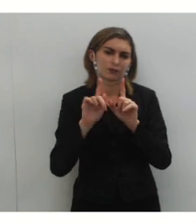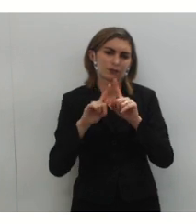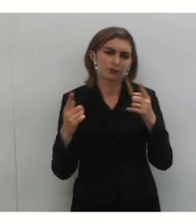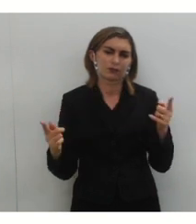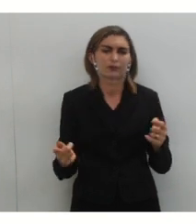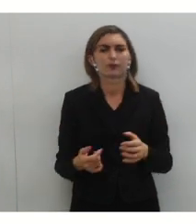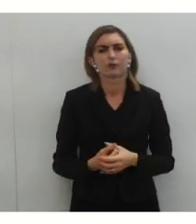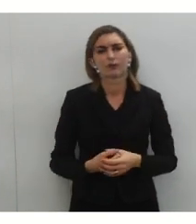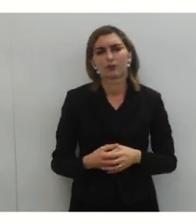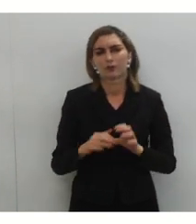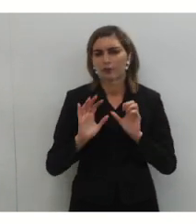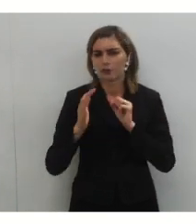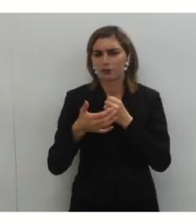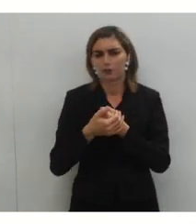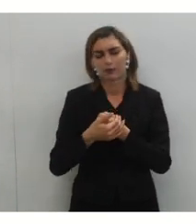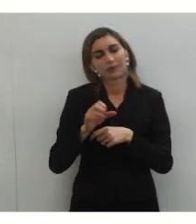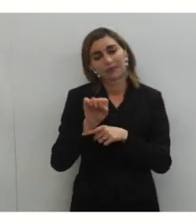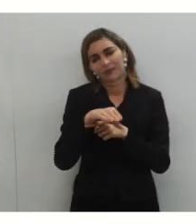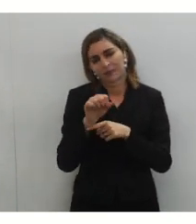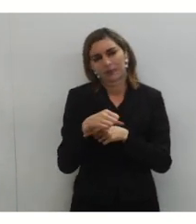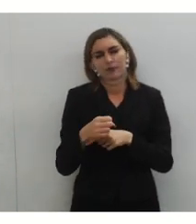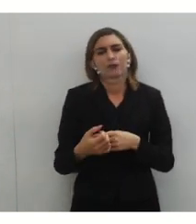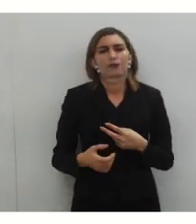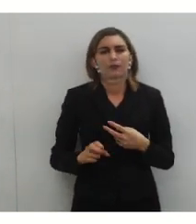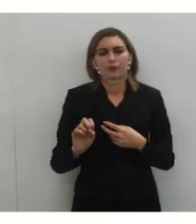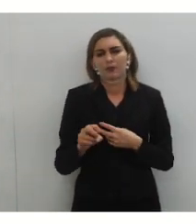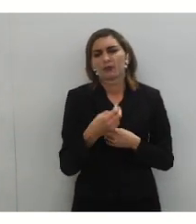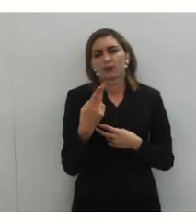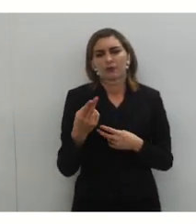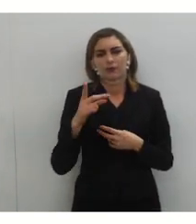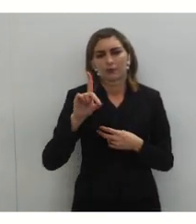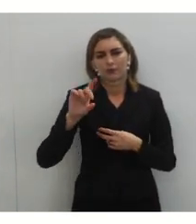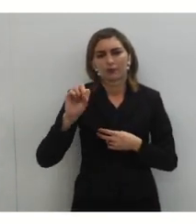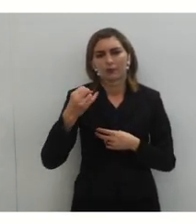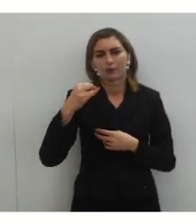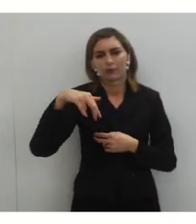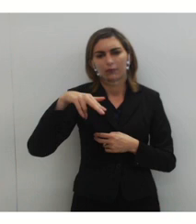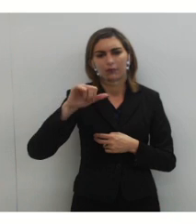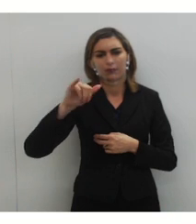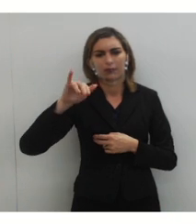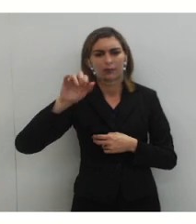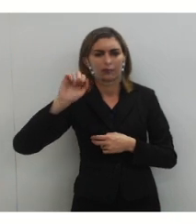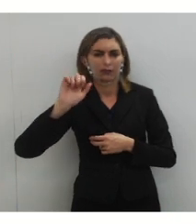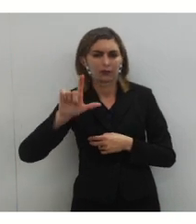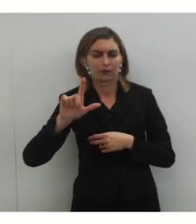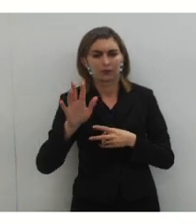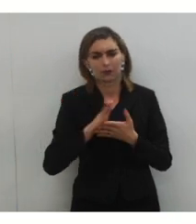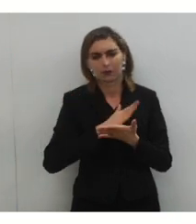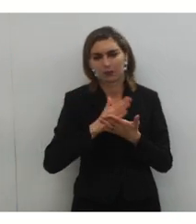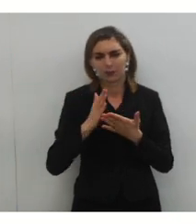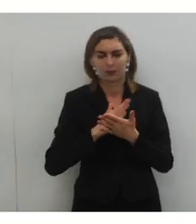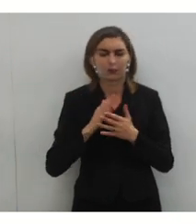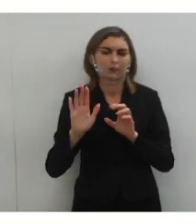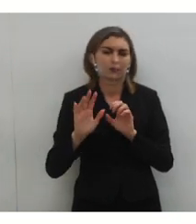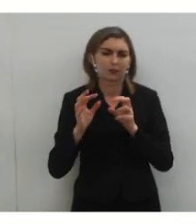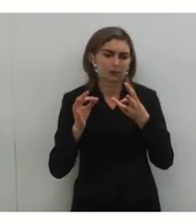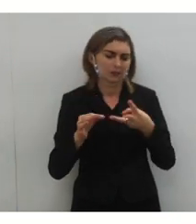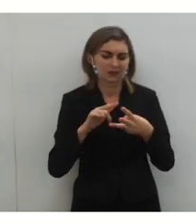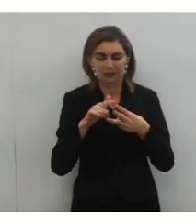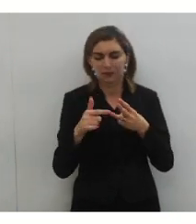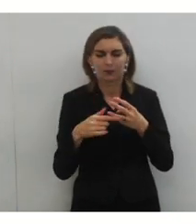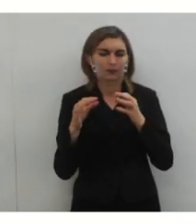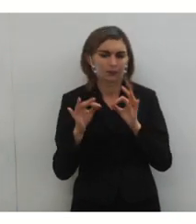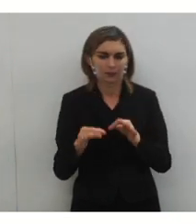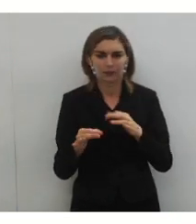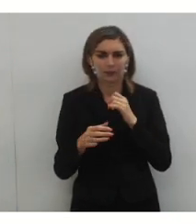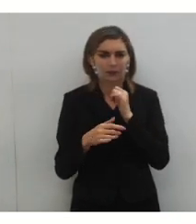gramáticas, sujeito oculto, elíptico ou desinencial, tanto faz. Qualquer uma das três formas está correta. Agora, o